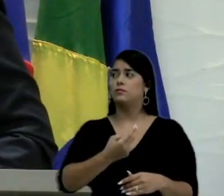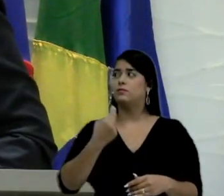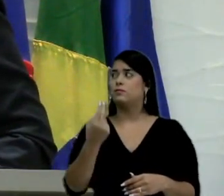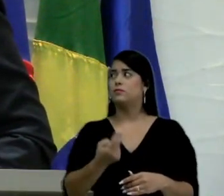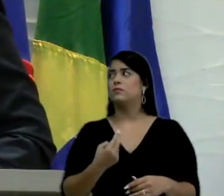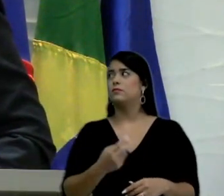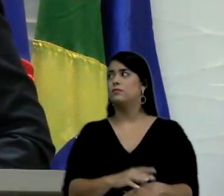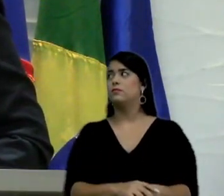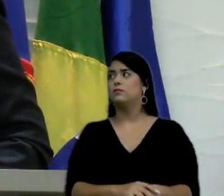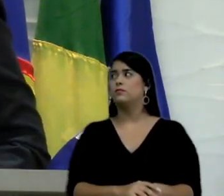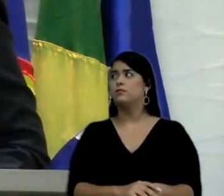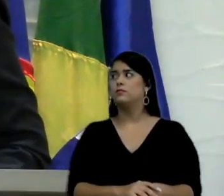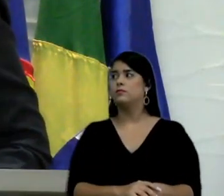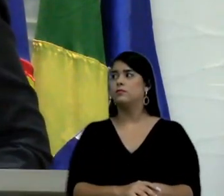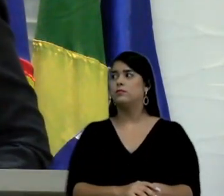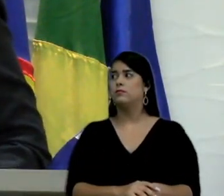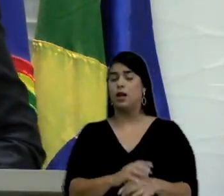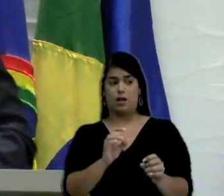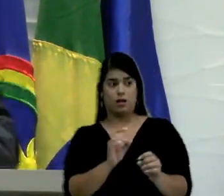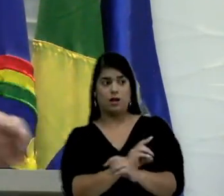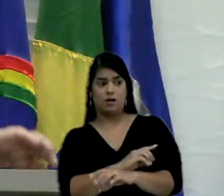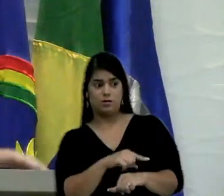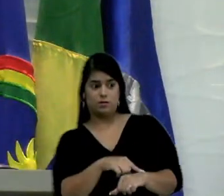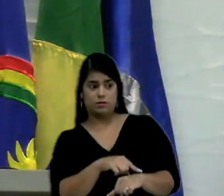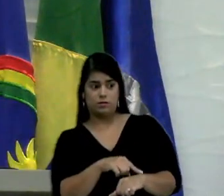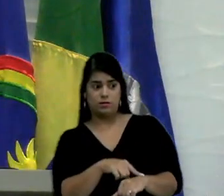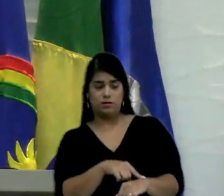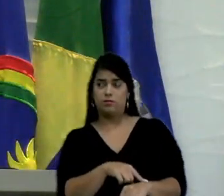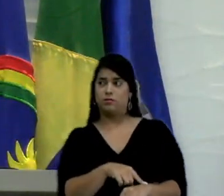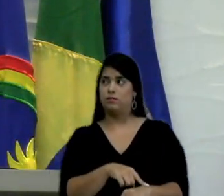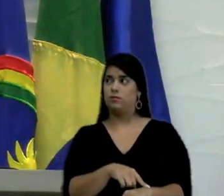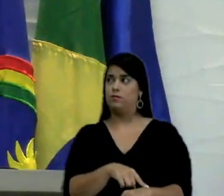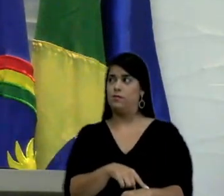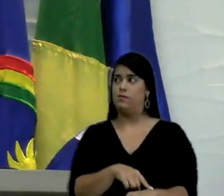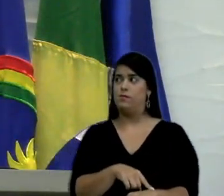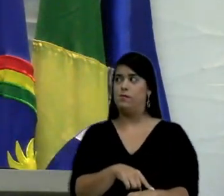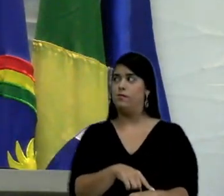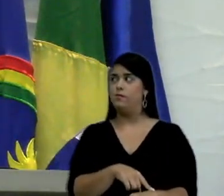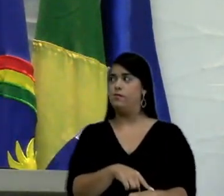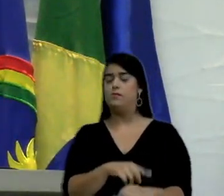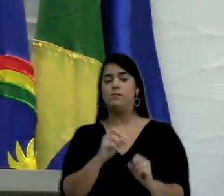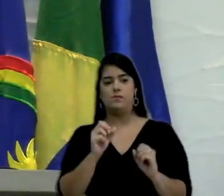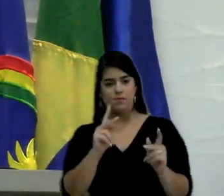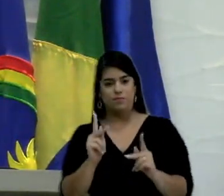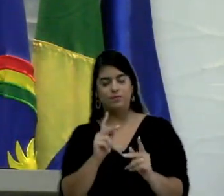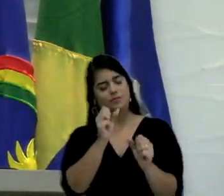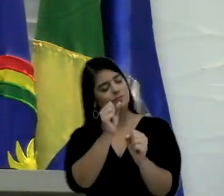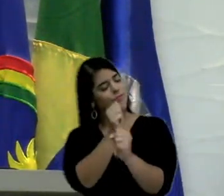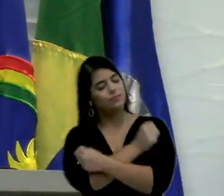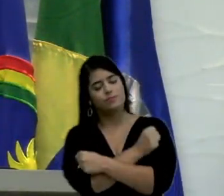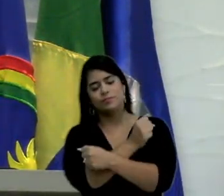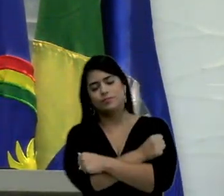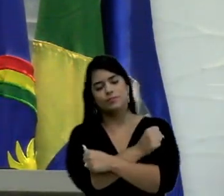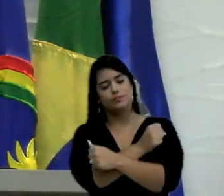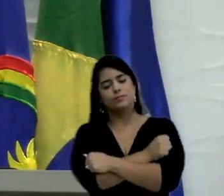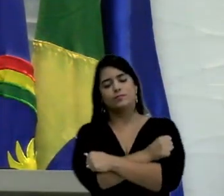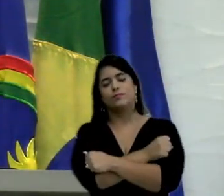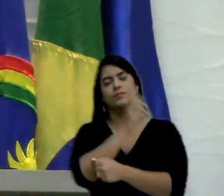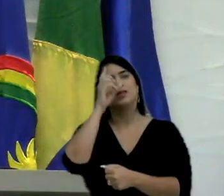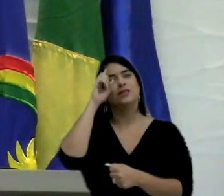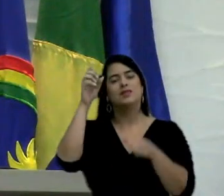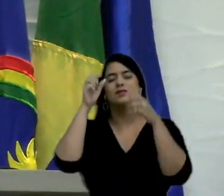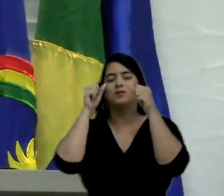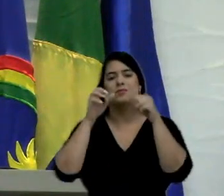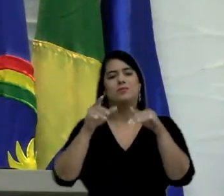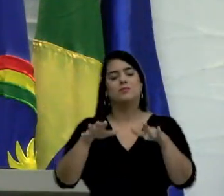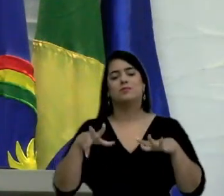nosso terminou foi presidente o tempo muito bem Um forte abraço né Deus abençoe a